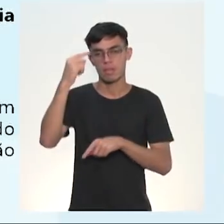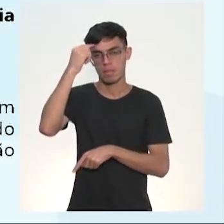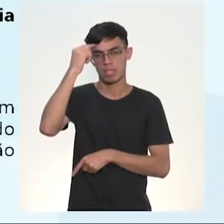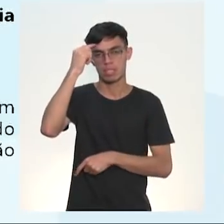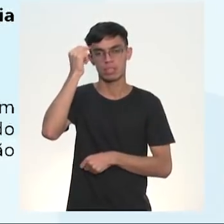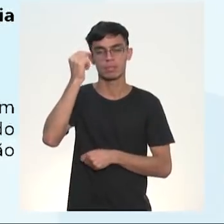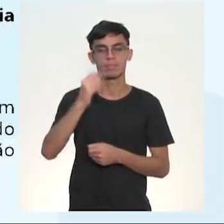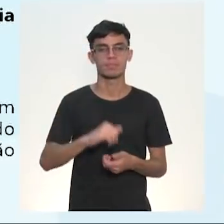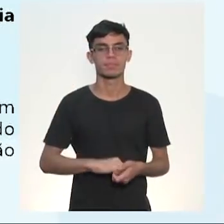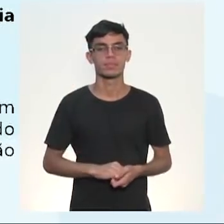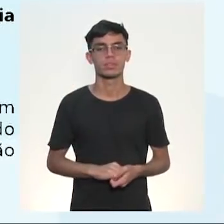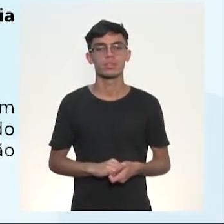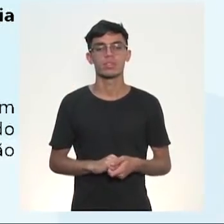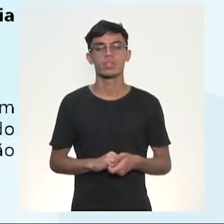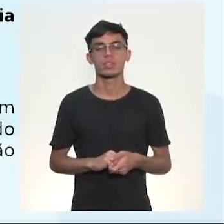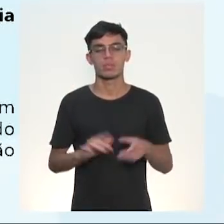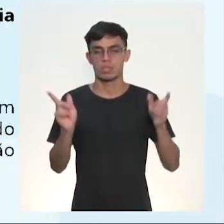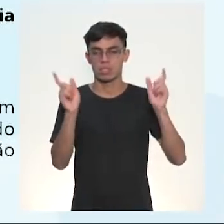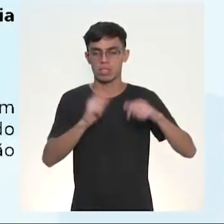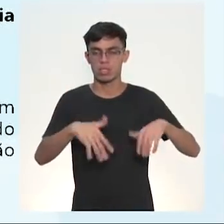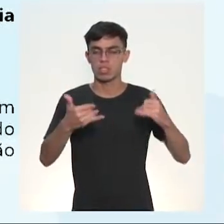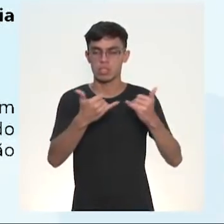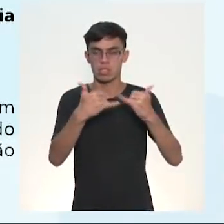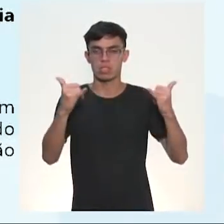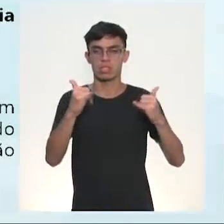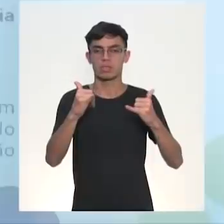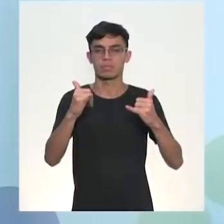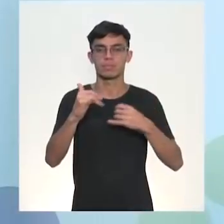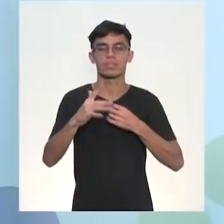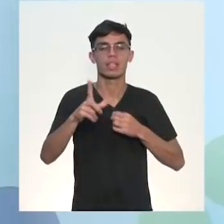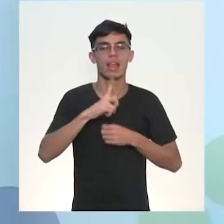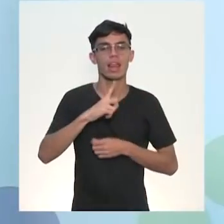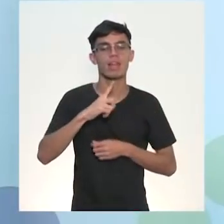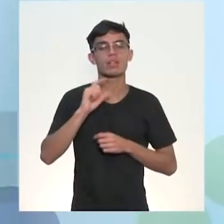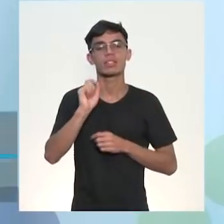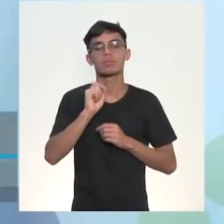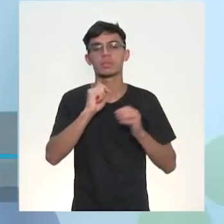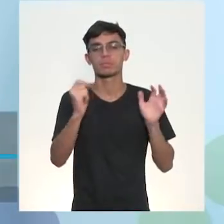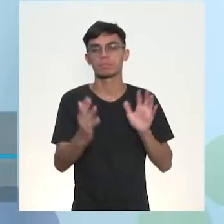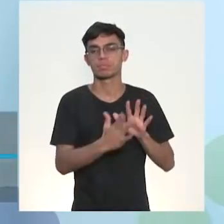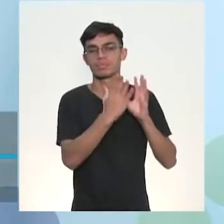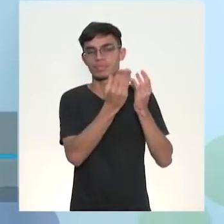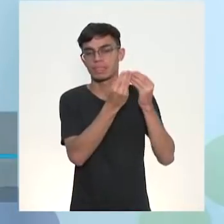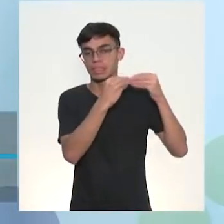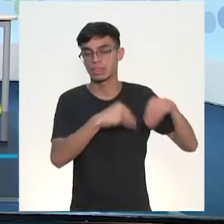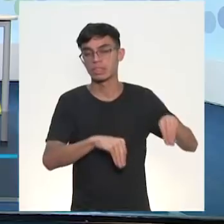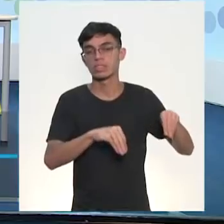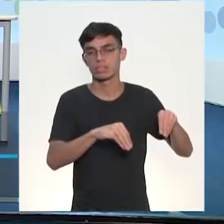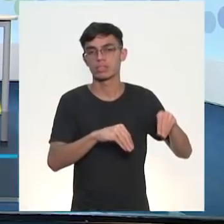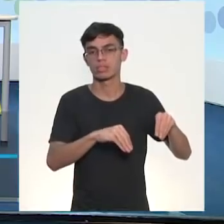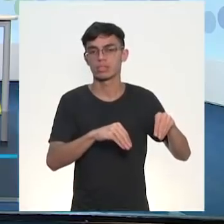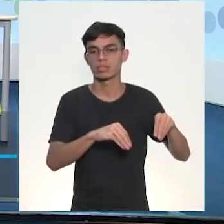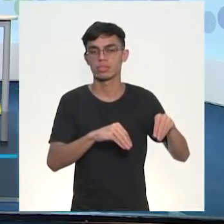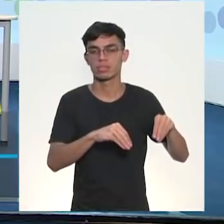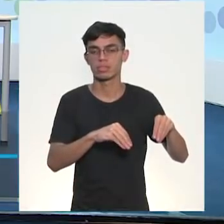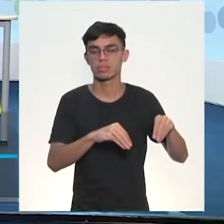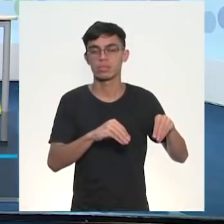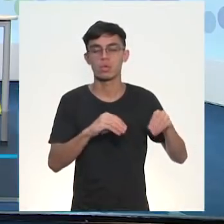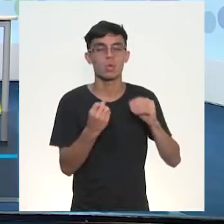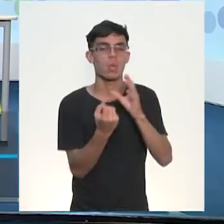em eficiência energética, é uma das que trazem mais prejuízo para o ambiente, né? Que